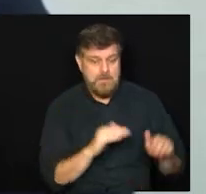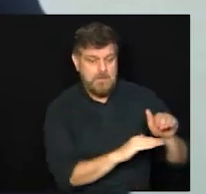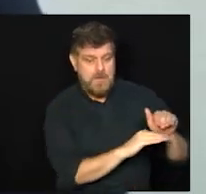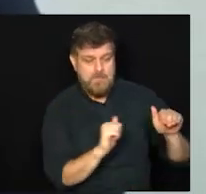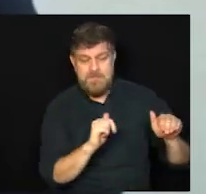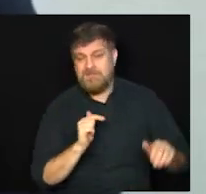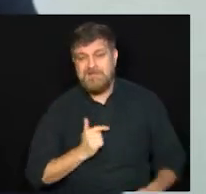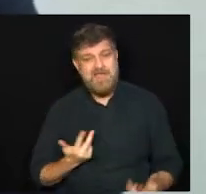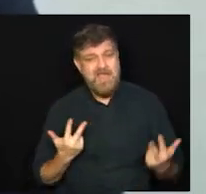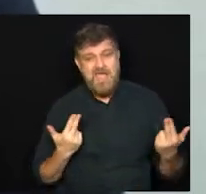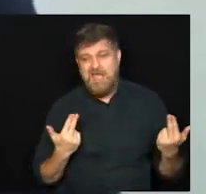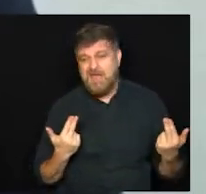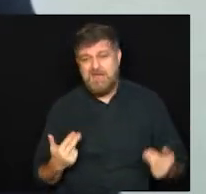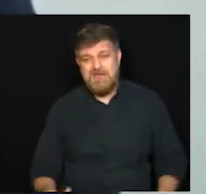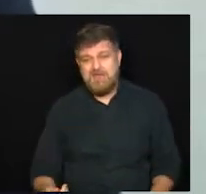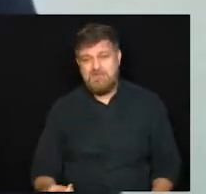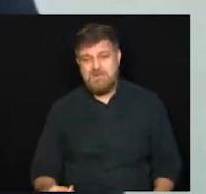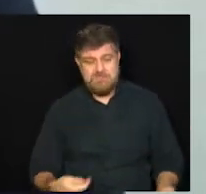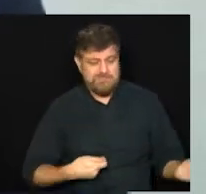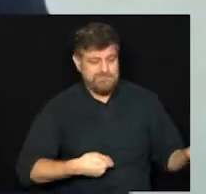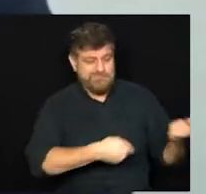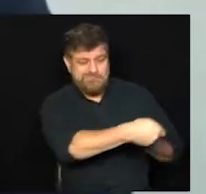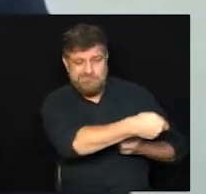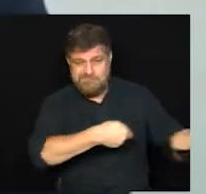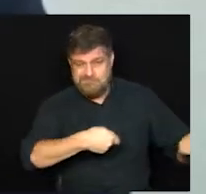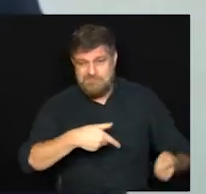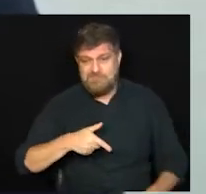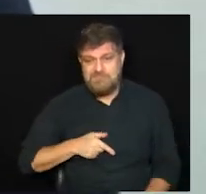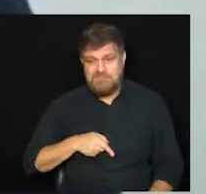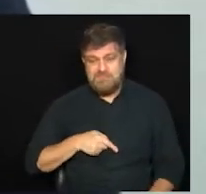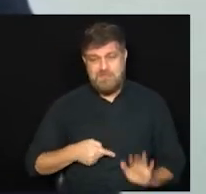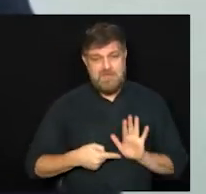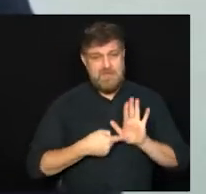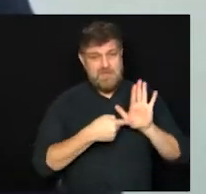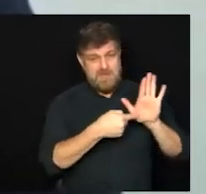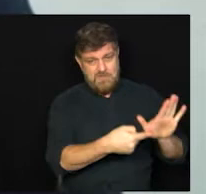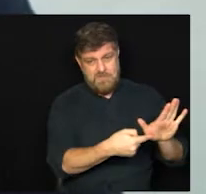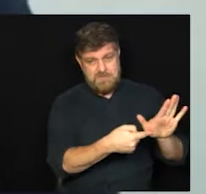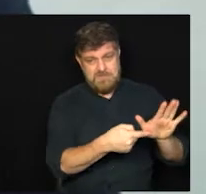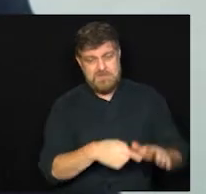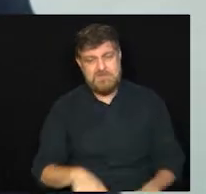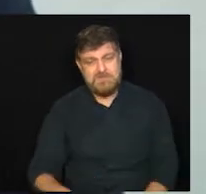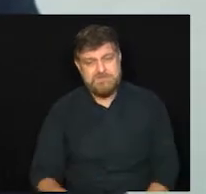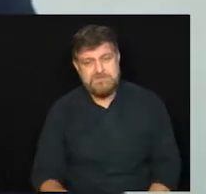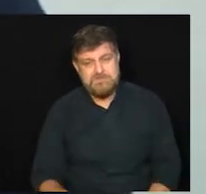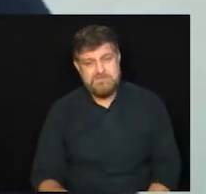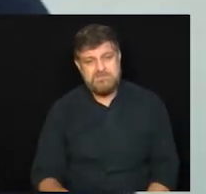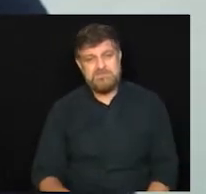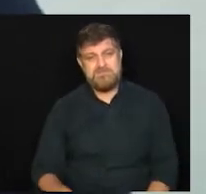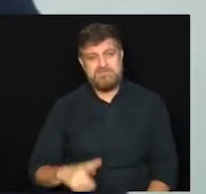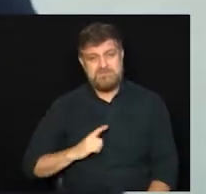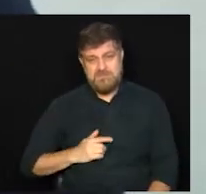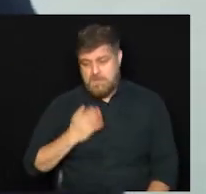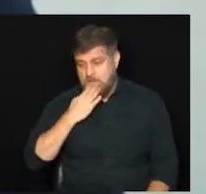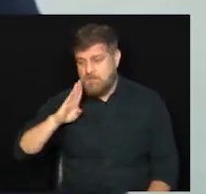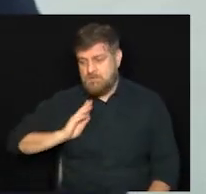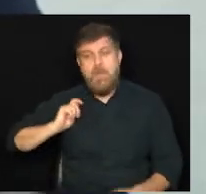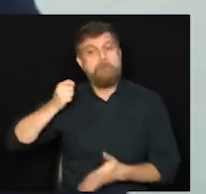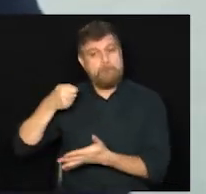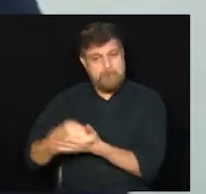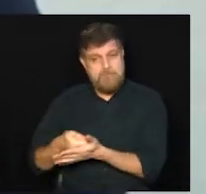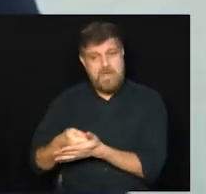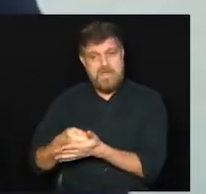de mercado, tá? Então, assim, os empreendimentos têm que apresentar garantia real, né? Tem que